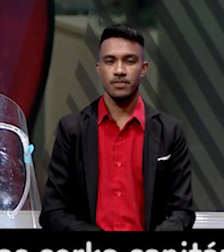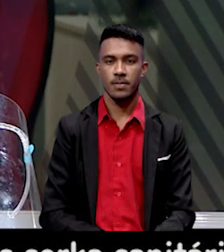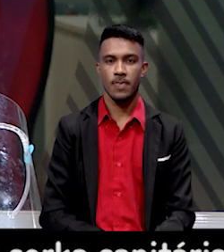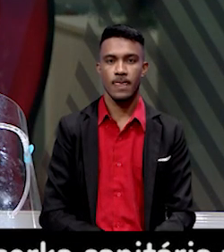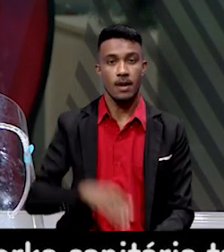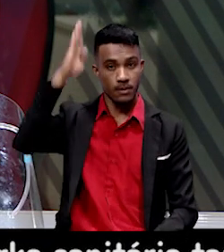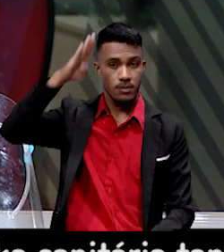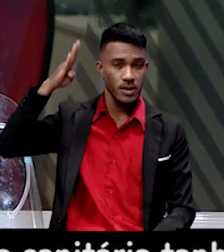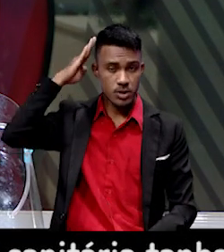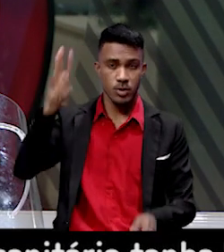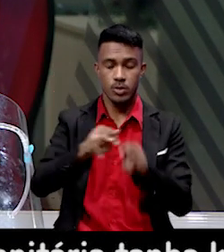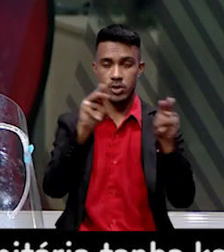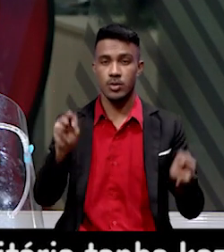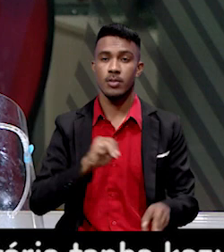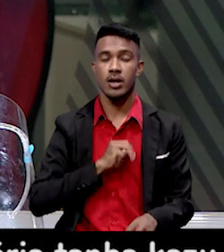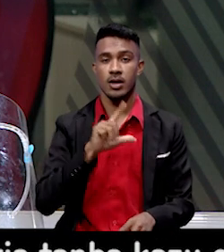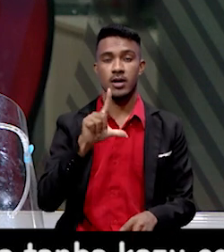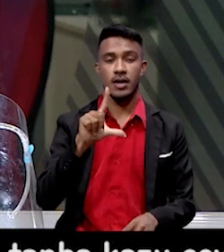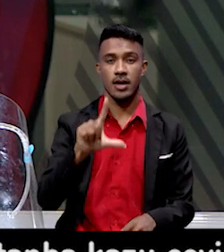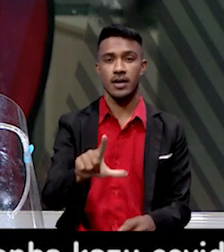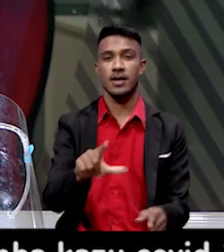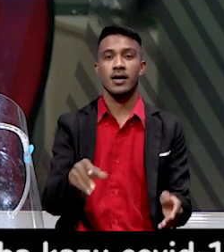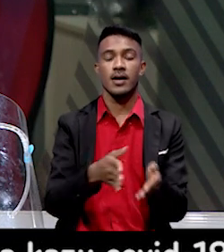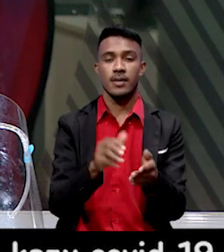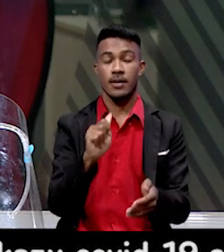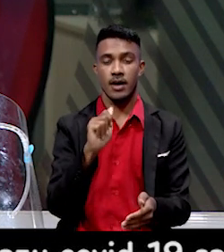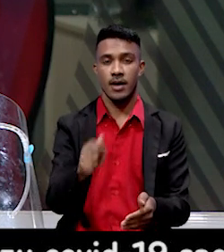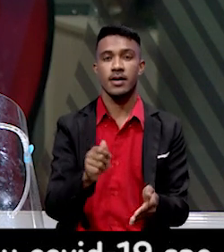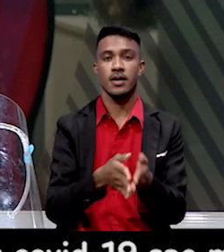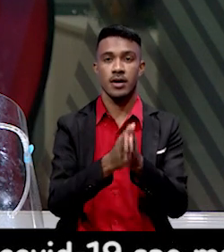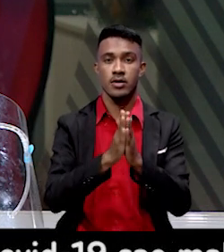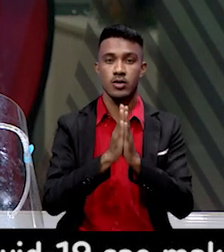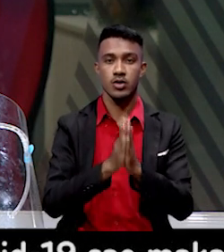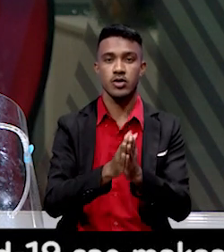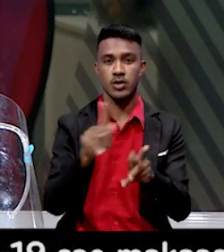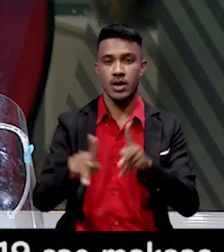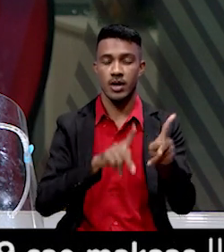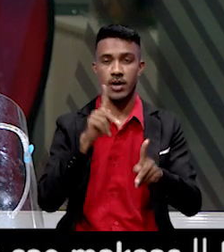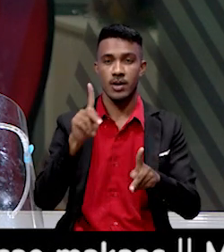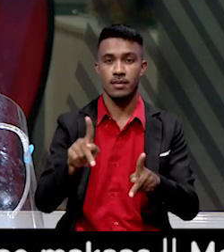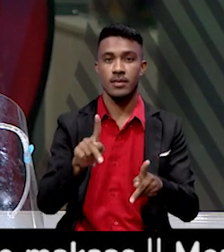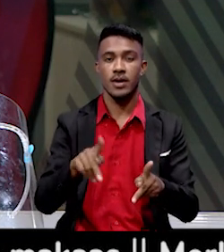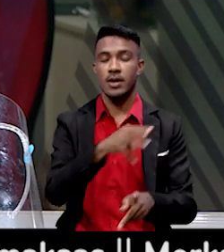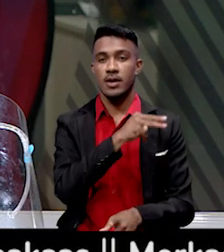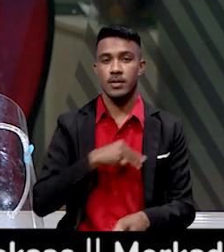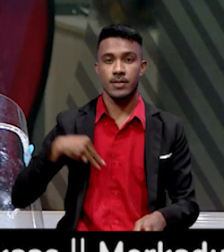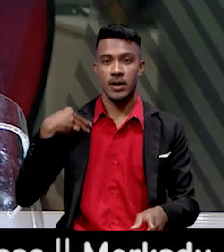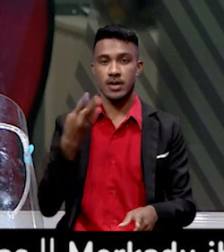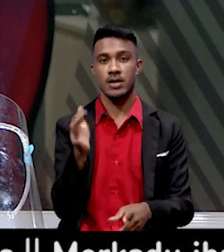Bispo Maliana Dom Norberto do Amaral ordena a Mululik Fungne em Rua e a Igreja Paróquia Nossa Senhora do Carmo, Zumalai.